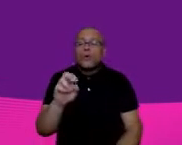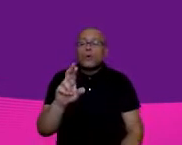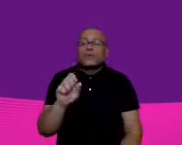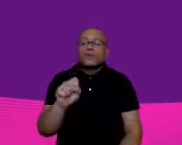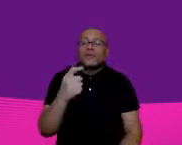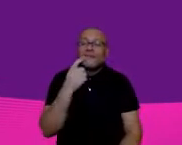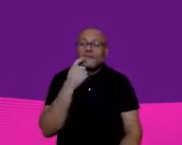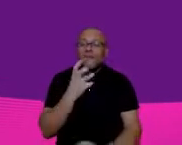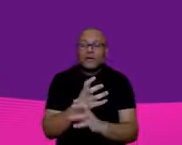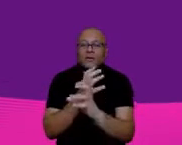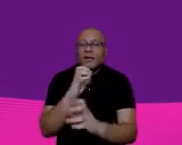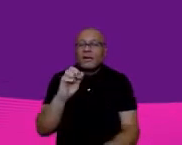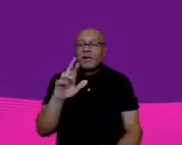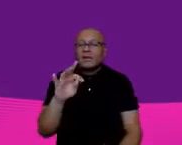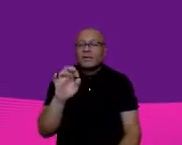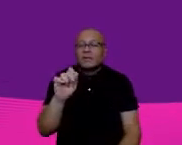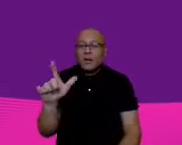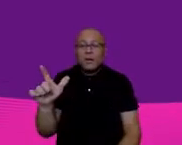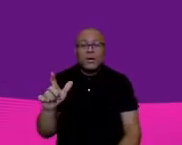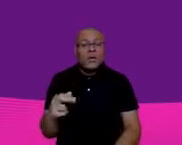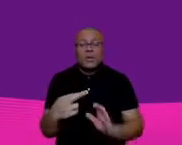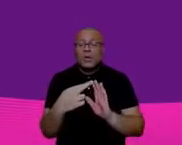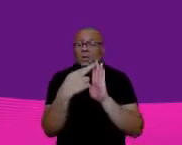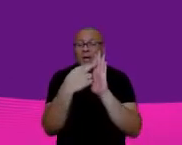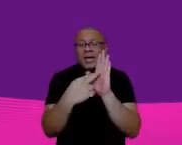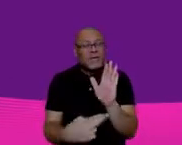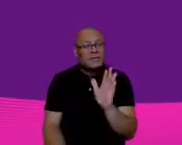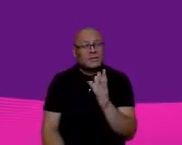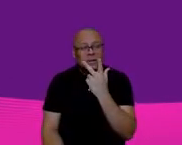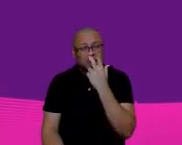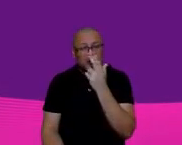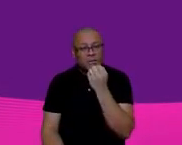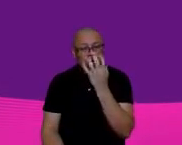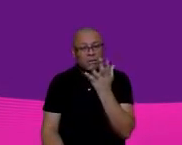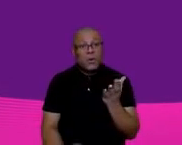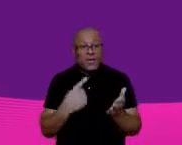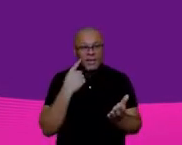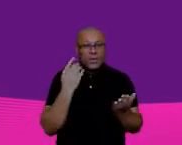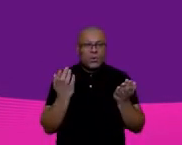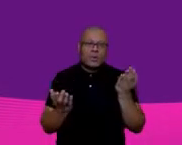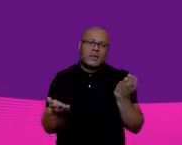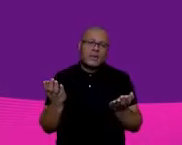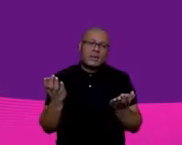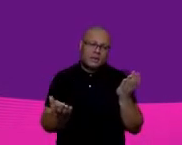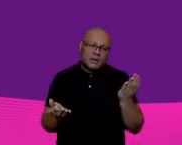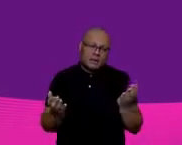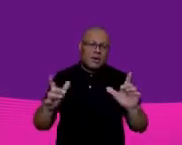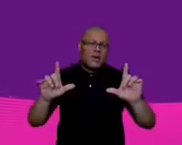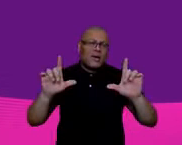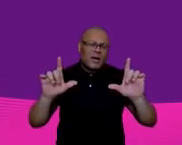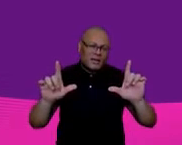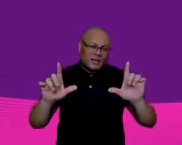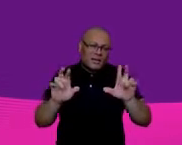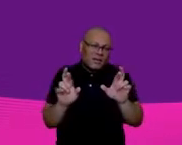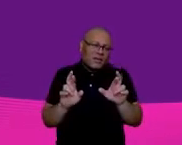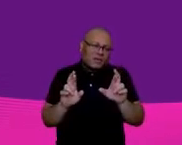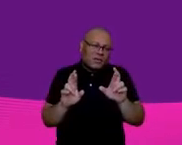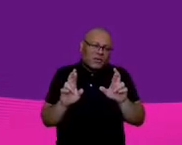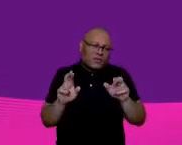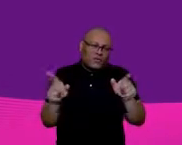E realmente o resultado parece muito bom. Aqui o equilíbrio, claro, as telas são um pouco diferentes, mas podemos